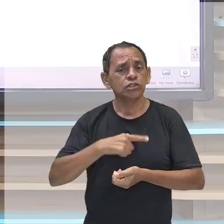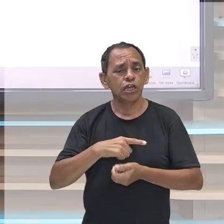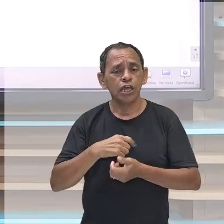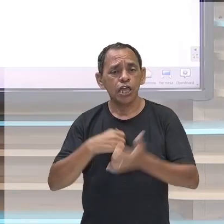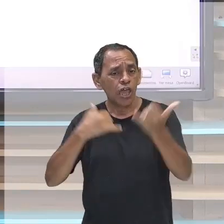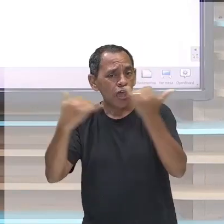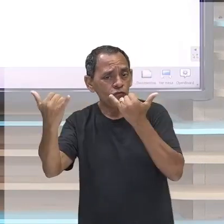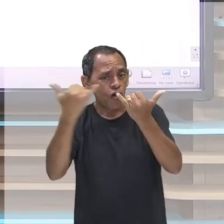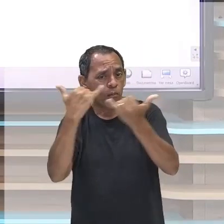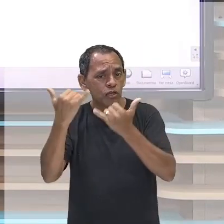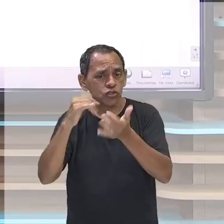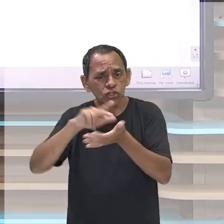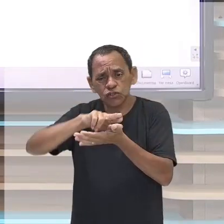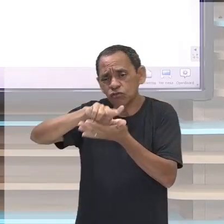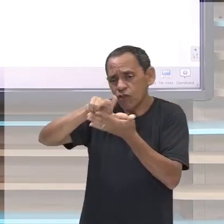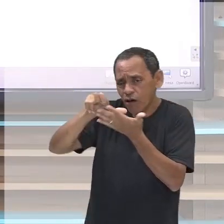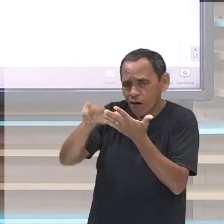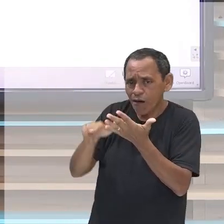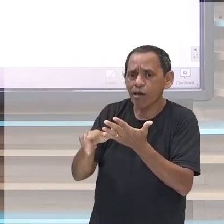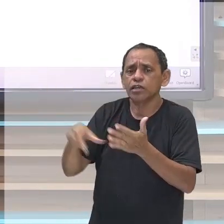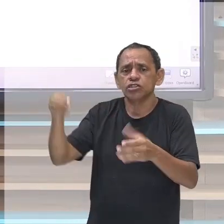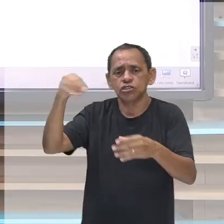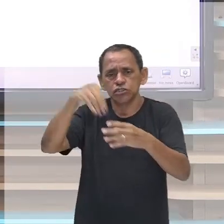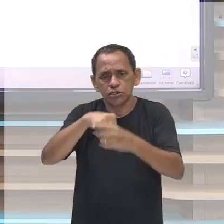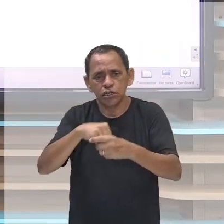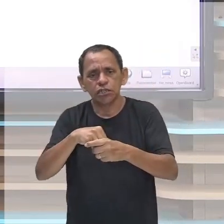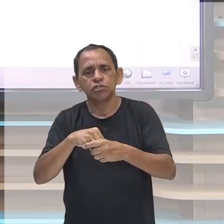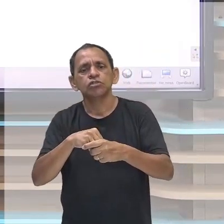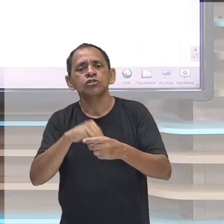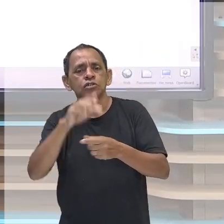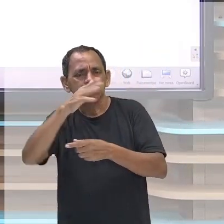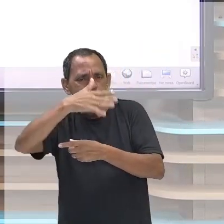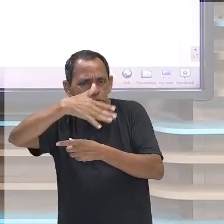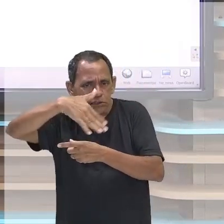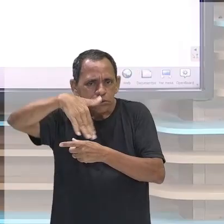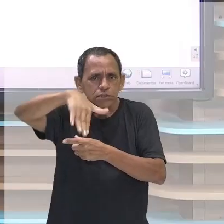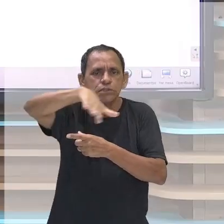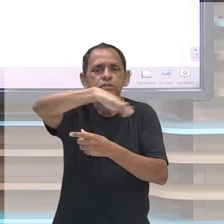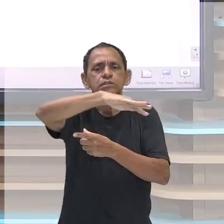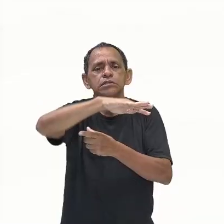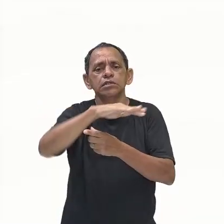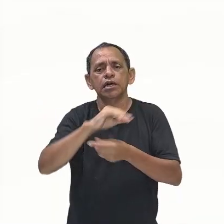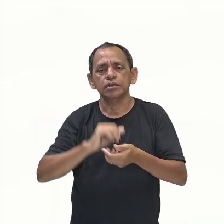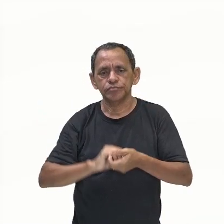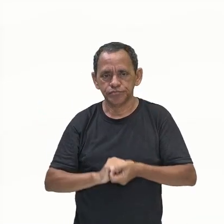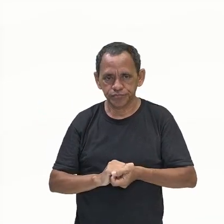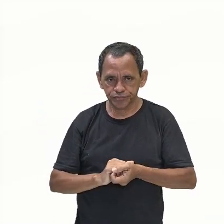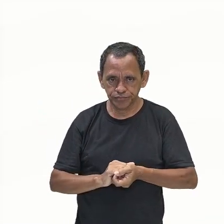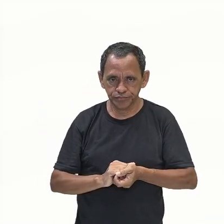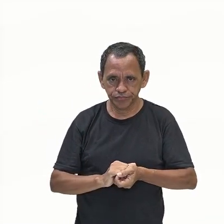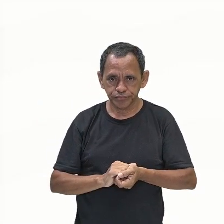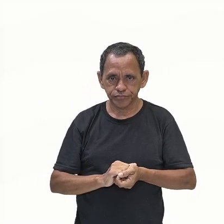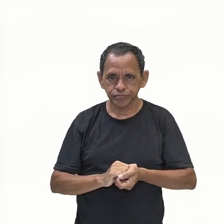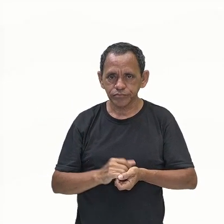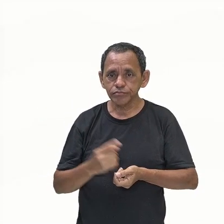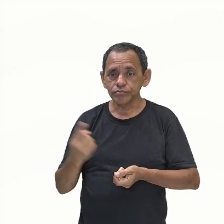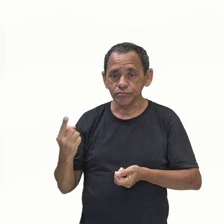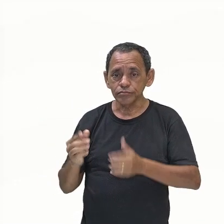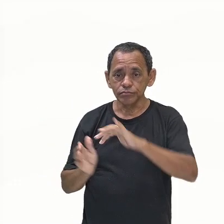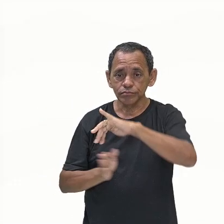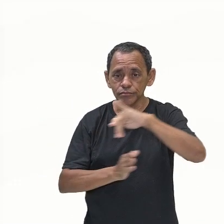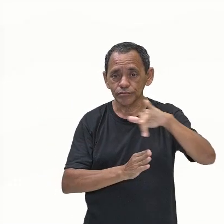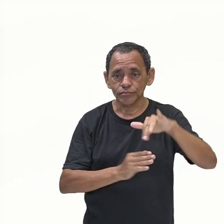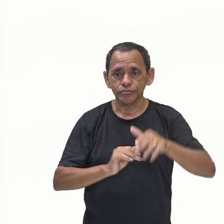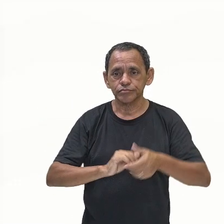está atrelado obrigatoriamente a ambiente computacional. vamos continuar aqui. Então, nós podemos